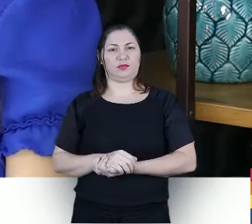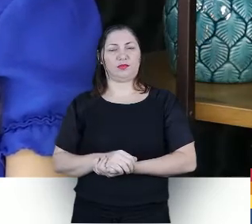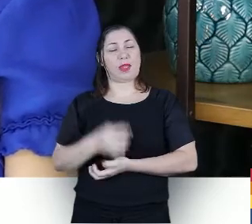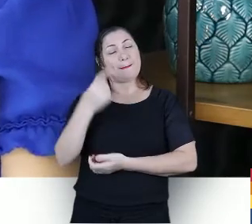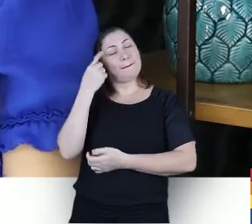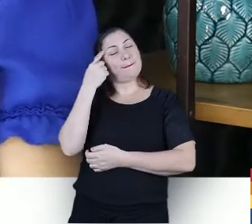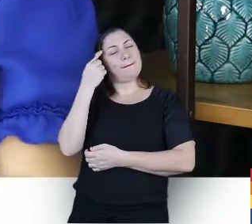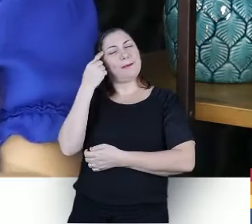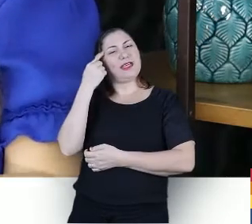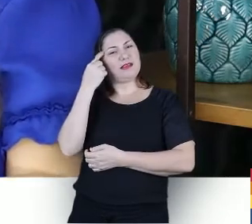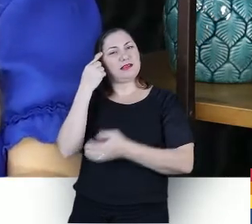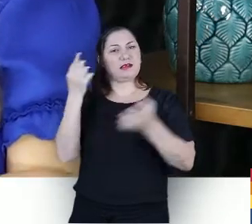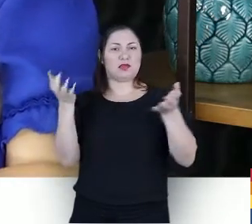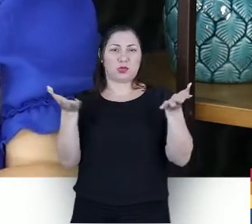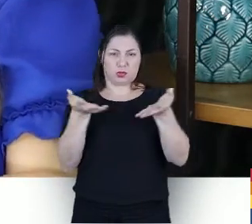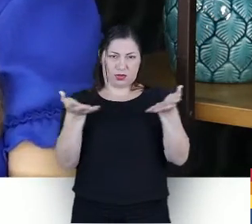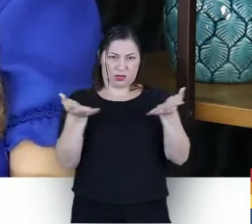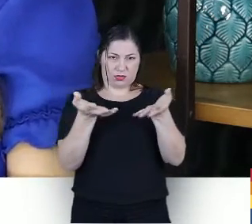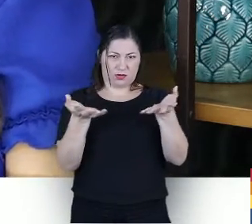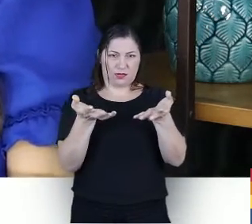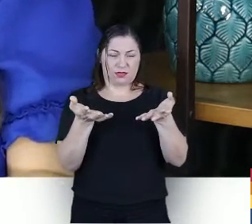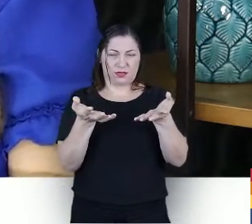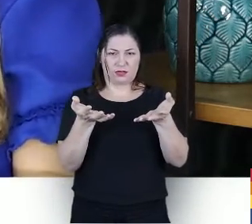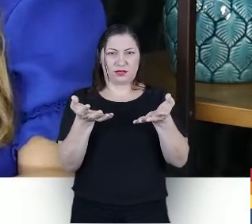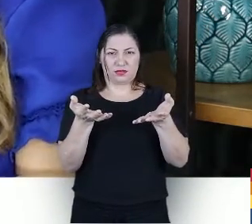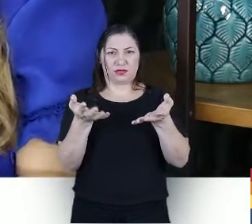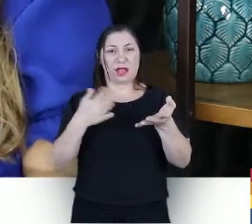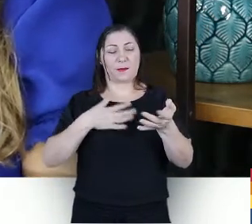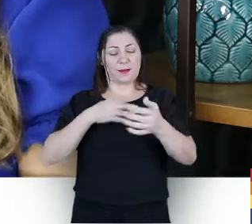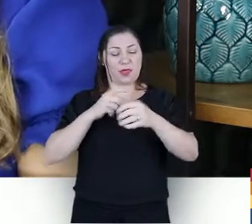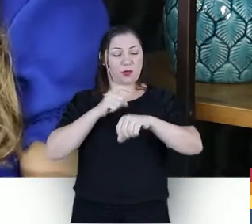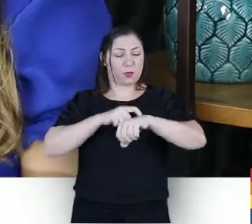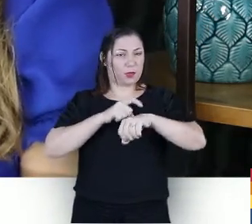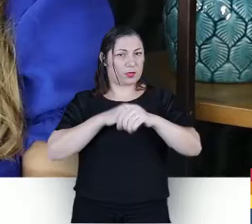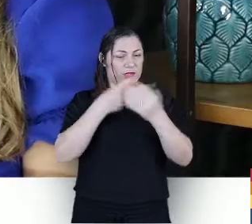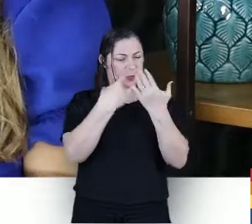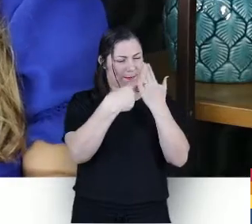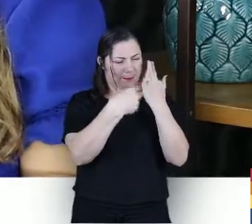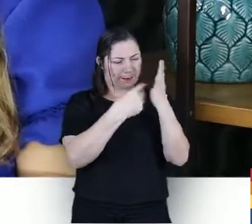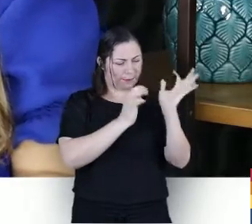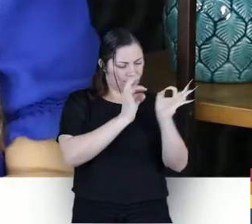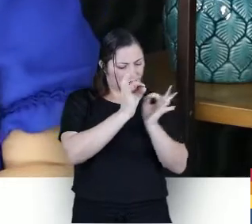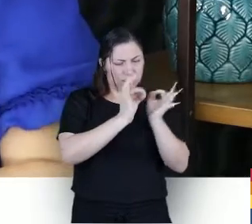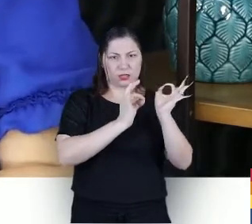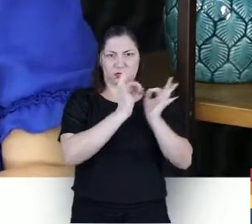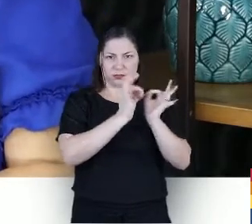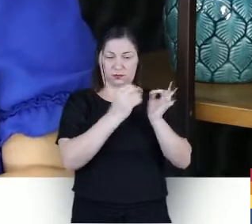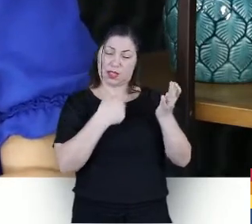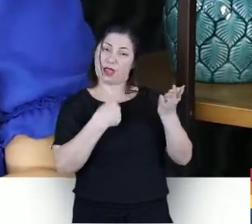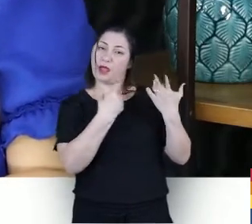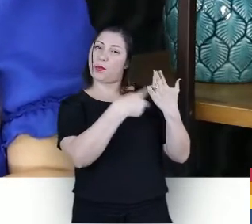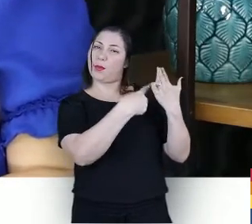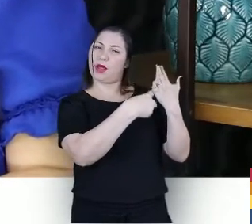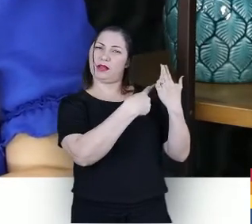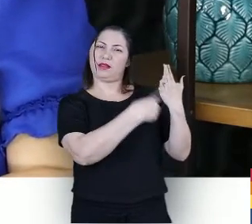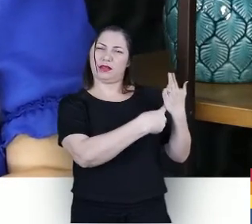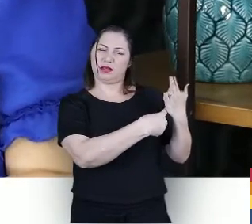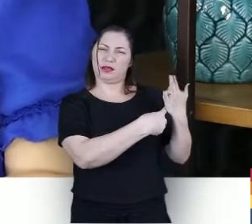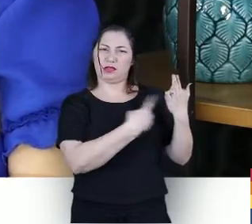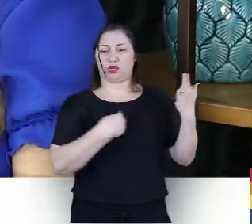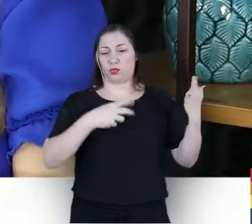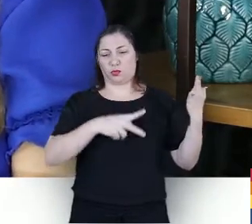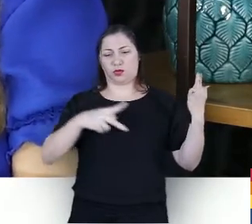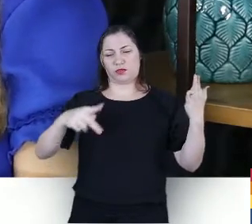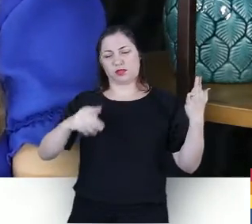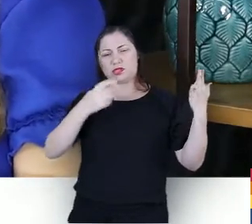de língua inglesa, mas penso também em atingir os componentes que estão dentro da minha área